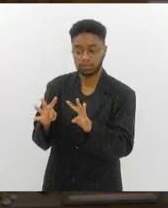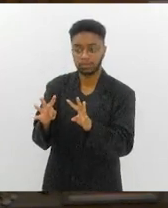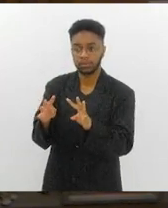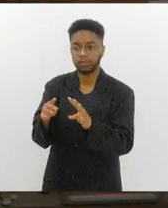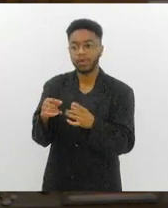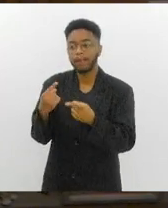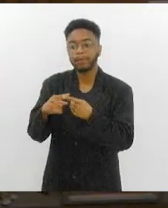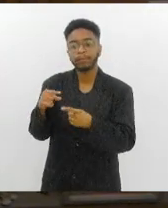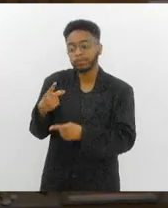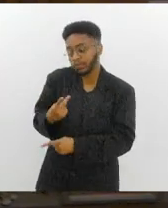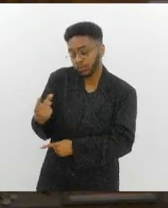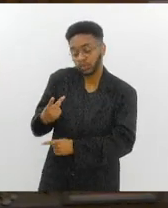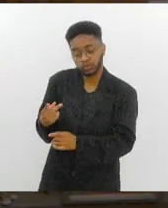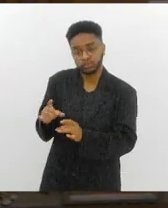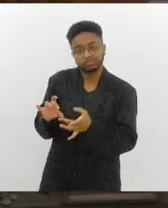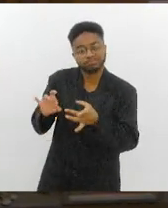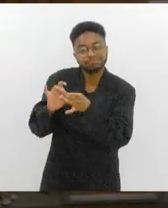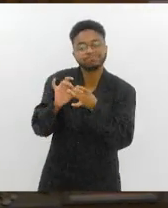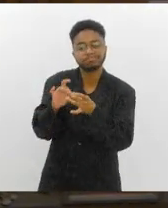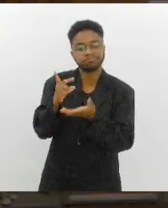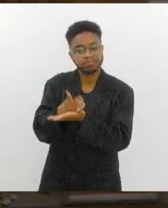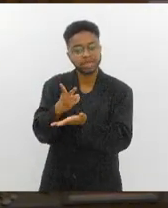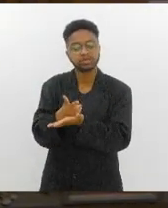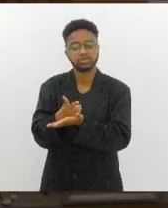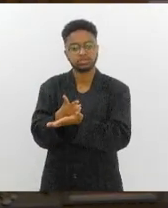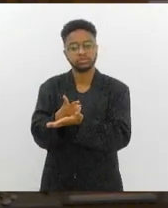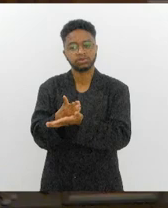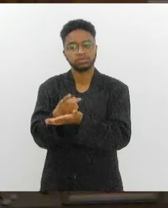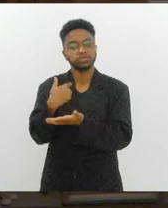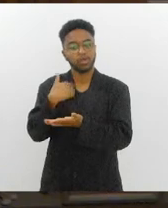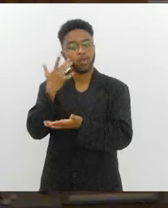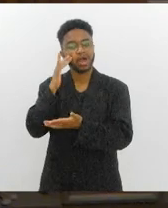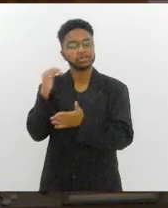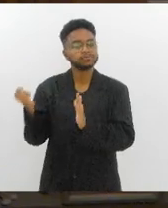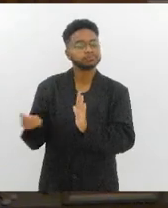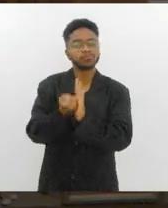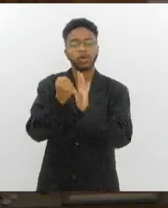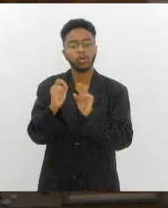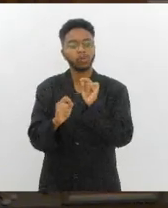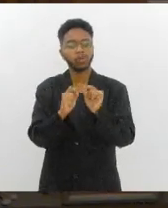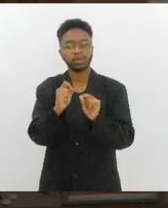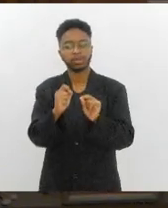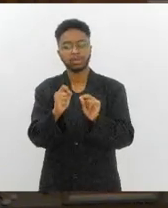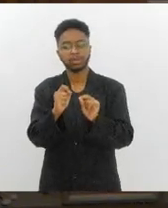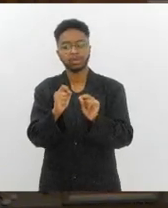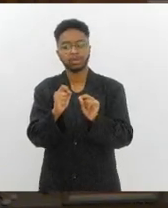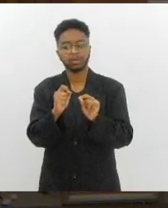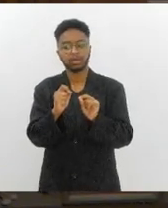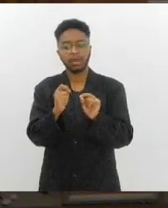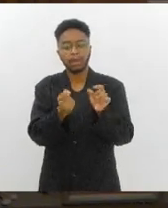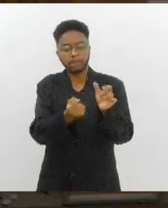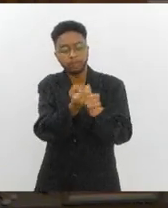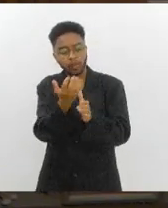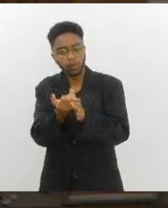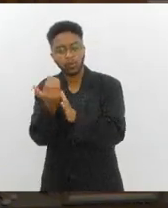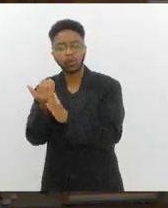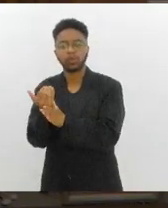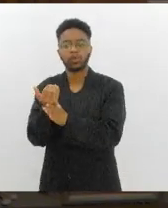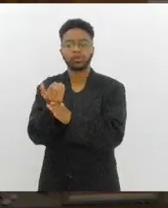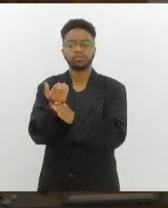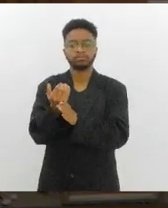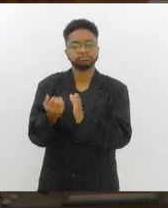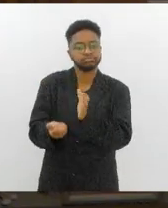uma dupla mesmo. E é uma dupla, acho que simbolicamente, de que produção,